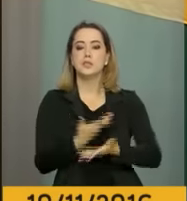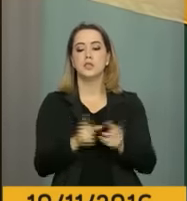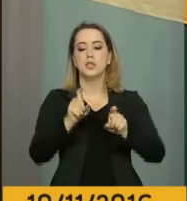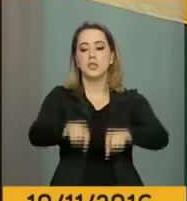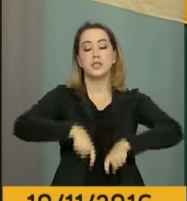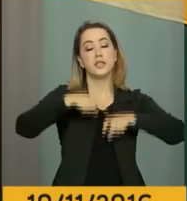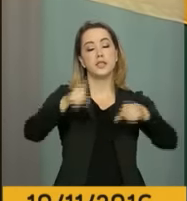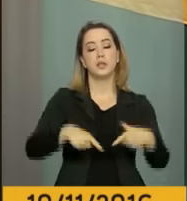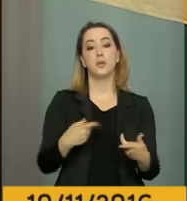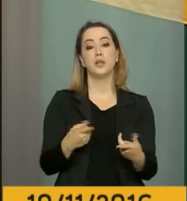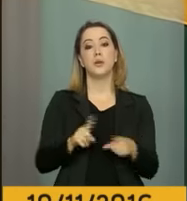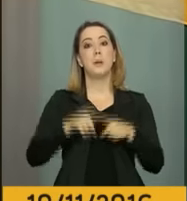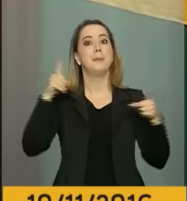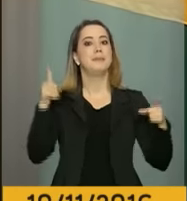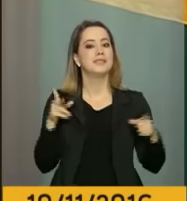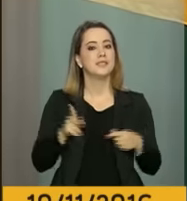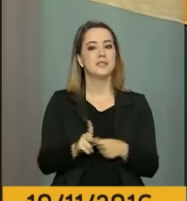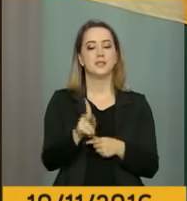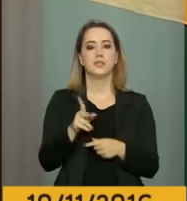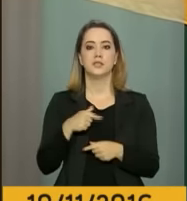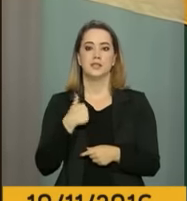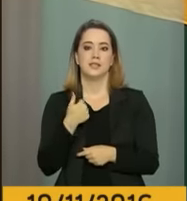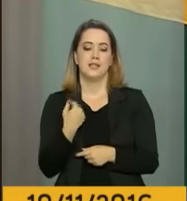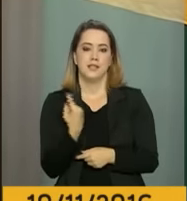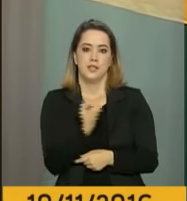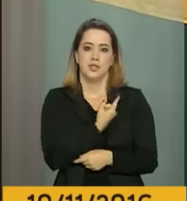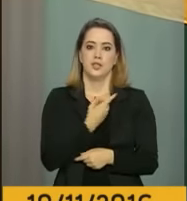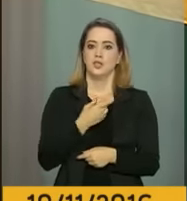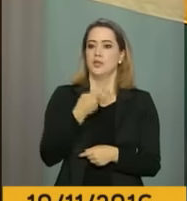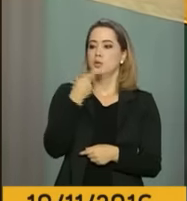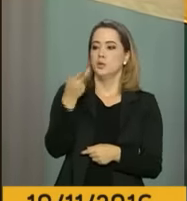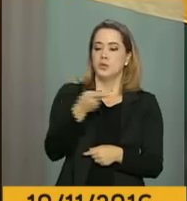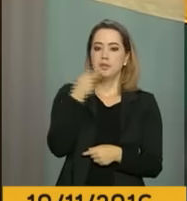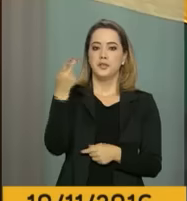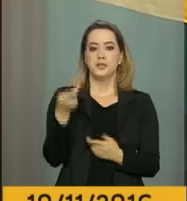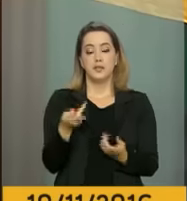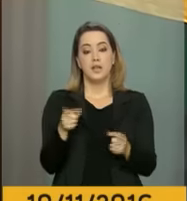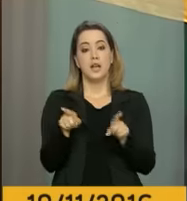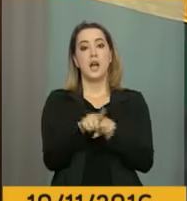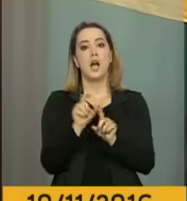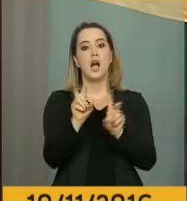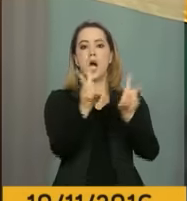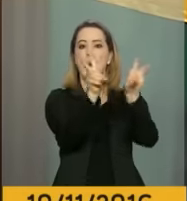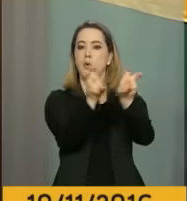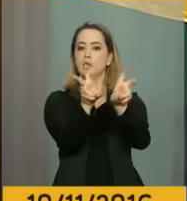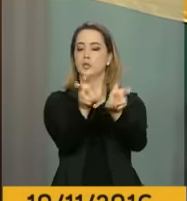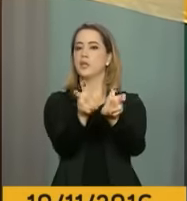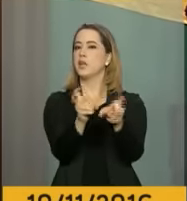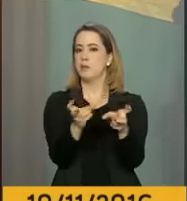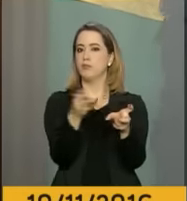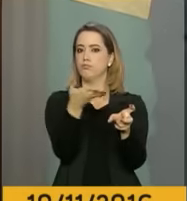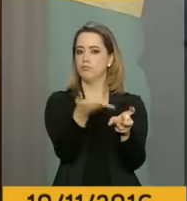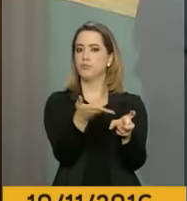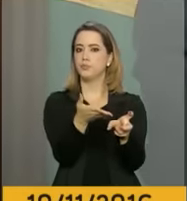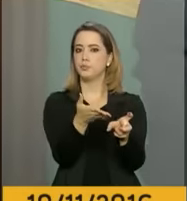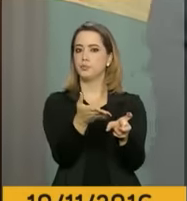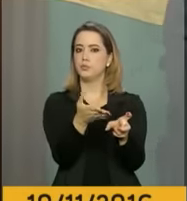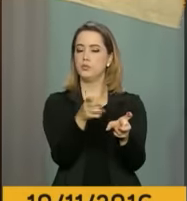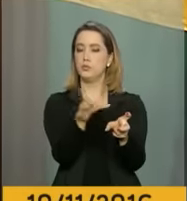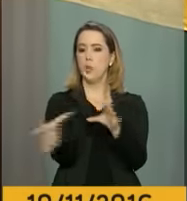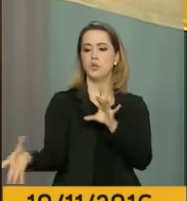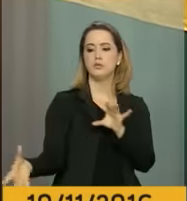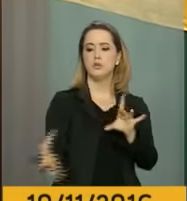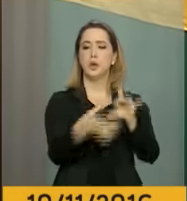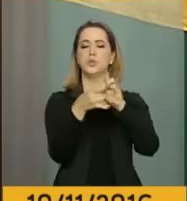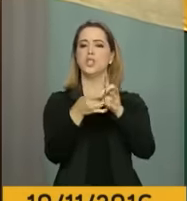que é importantíssimo, mas se nós não levantamos, alguém levanta o tema do convênio,